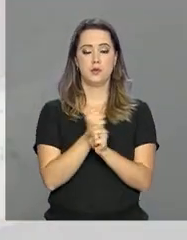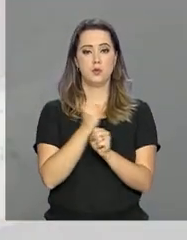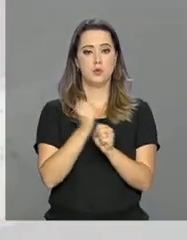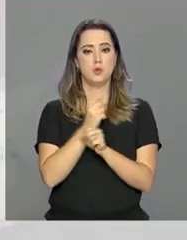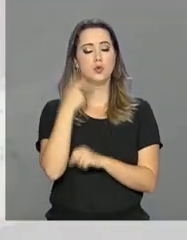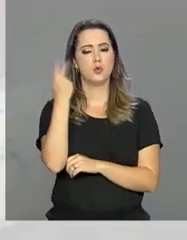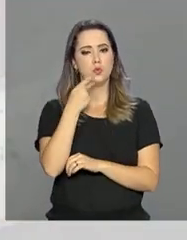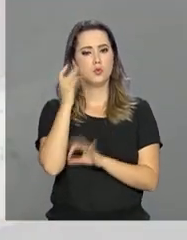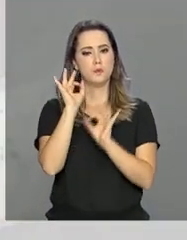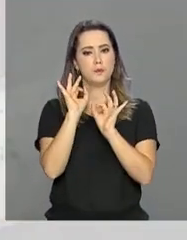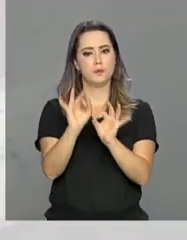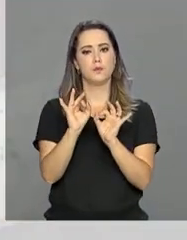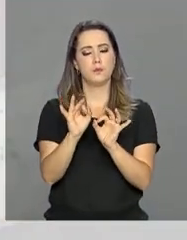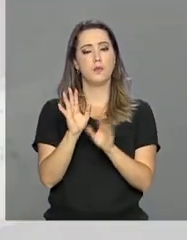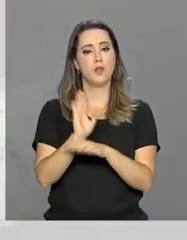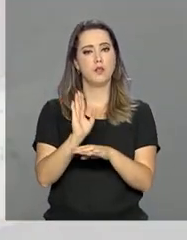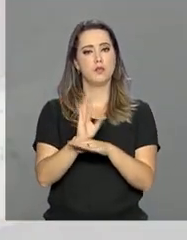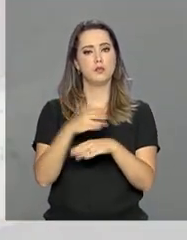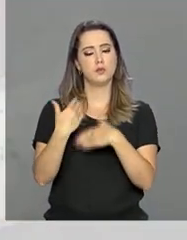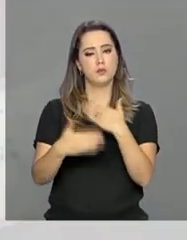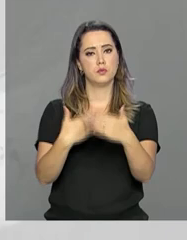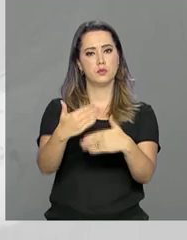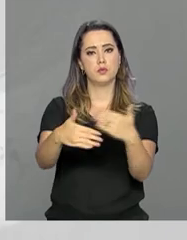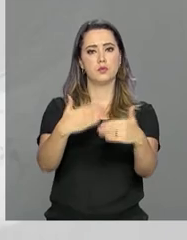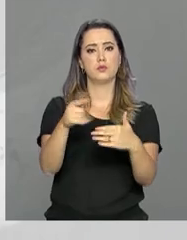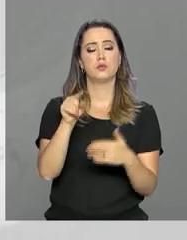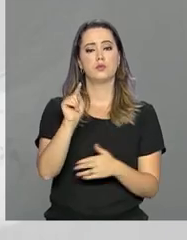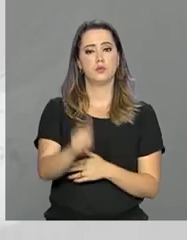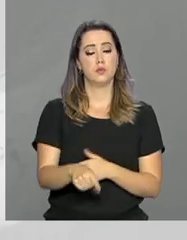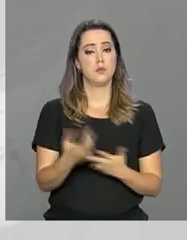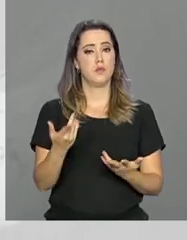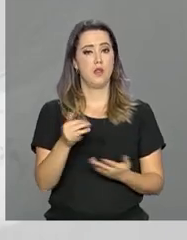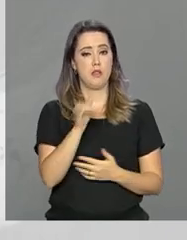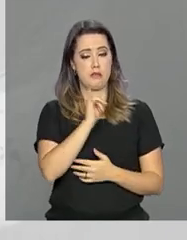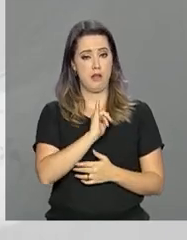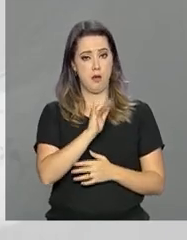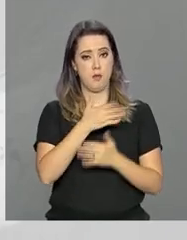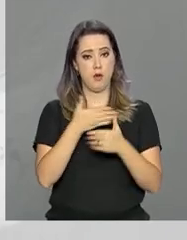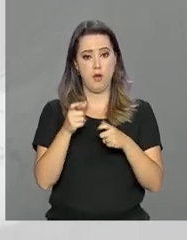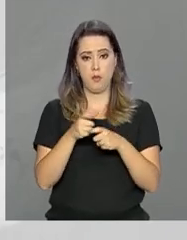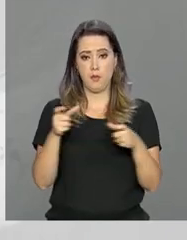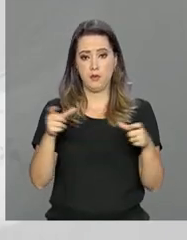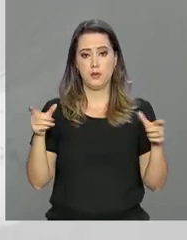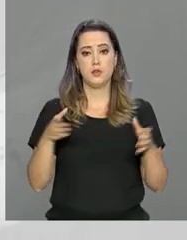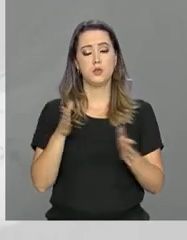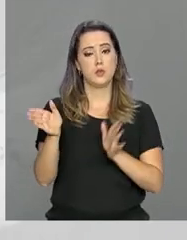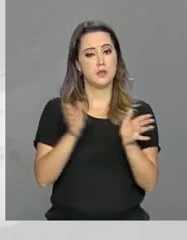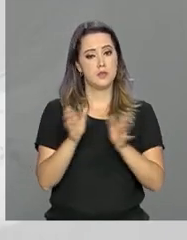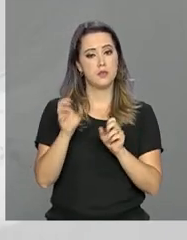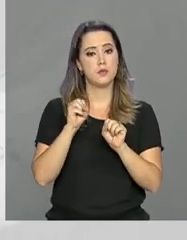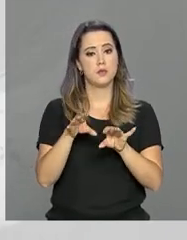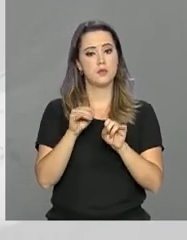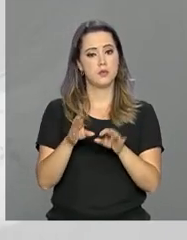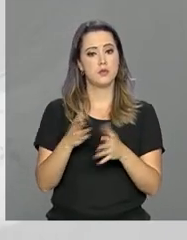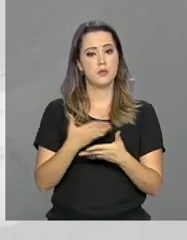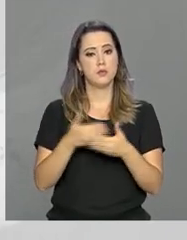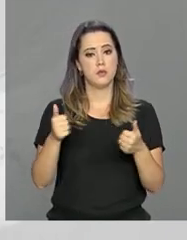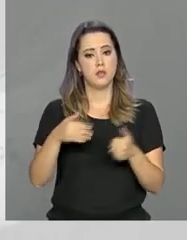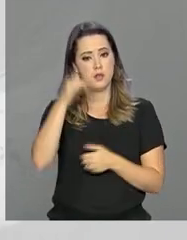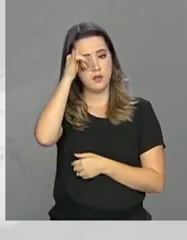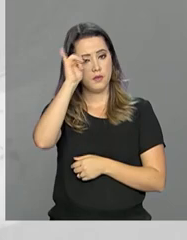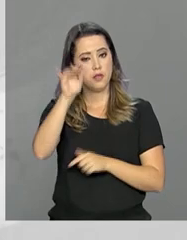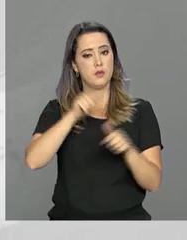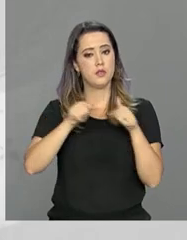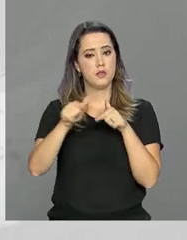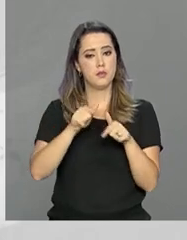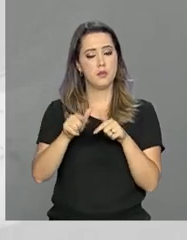efetivas que ajudarão em vários avanços como a ampliação do acesso à educação o reforço no combate ao trabalho